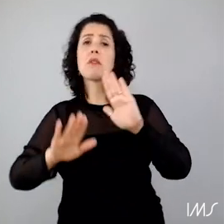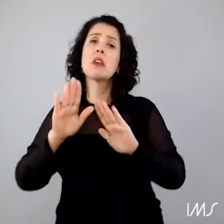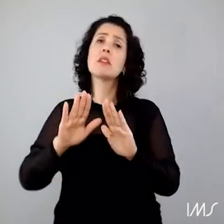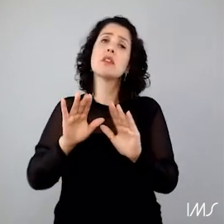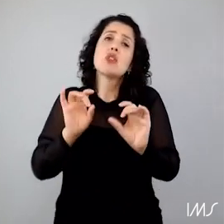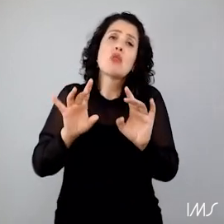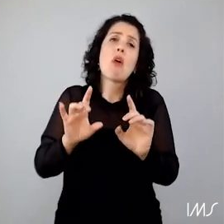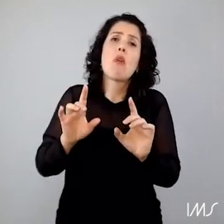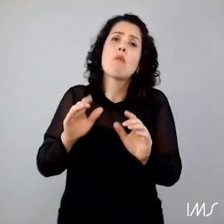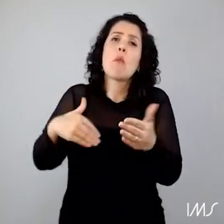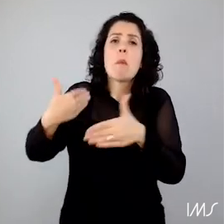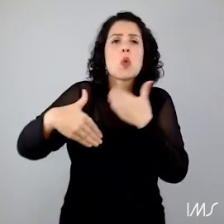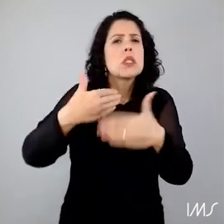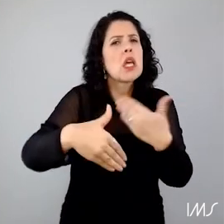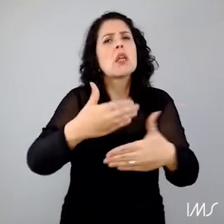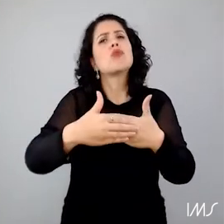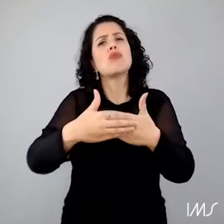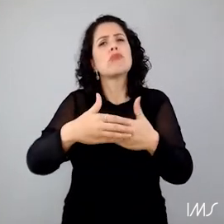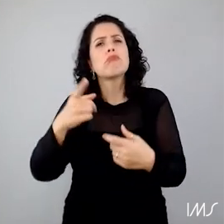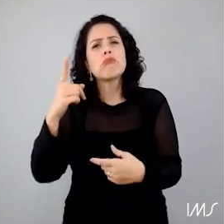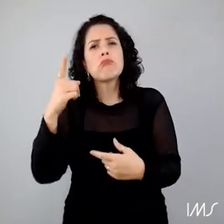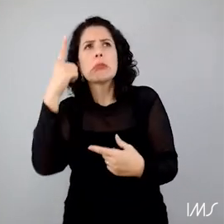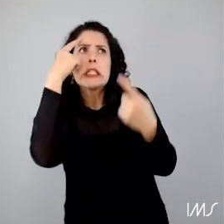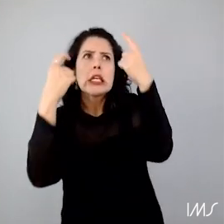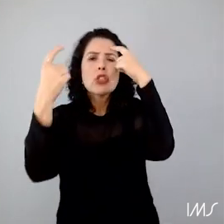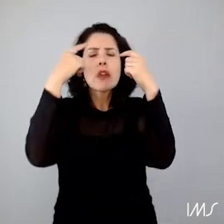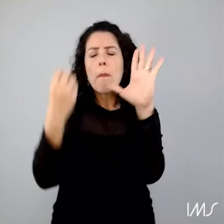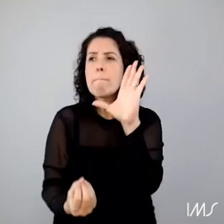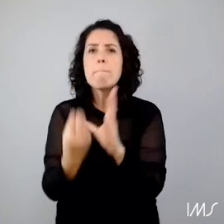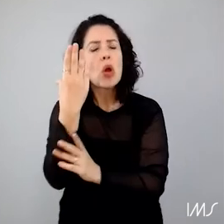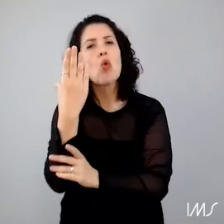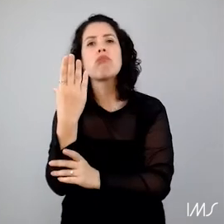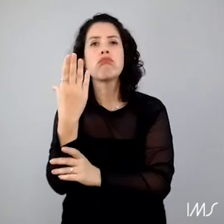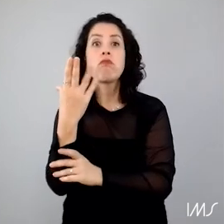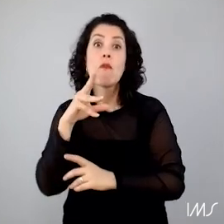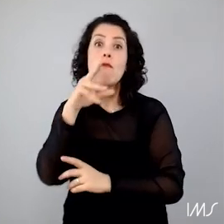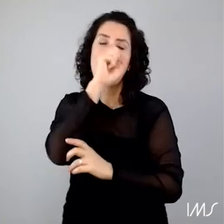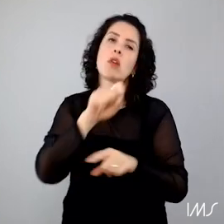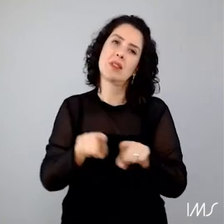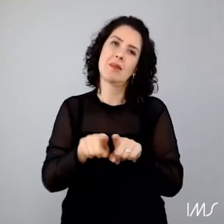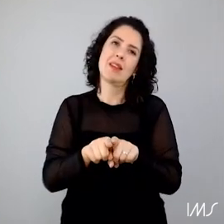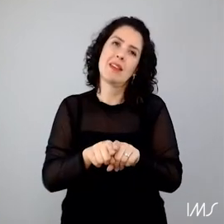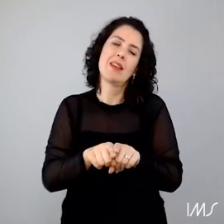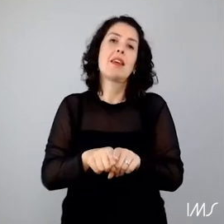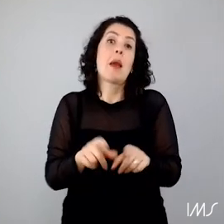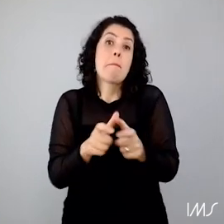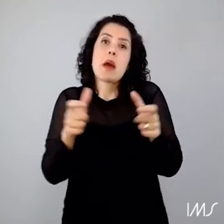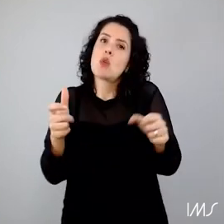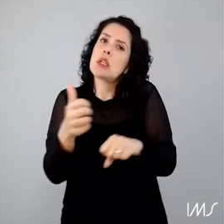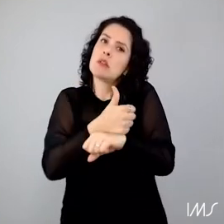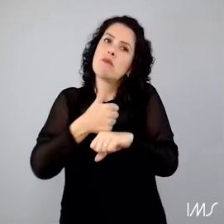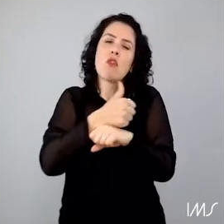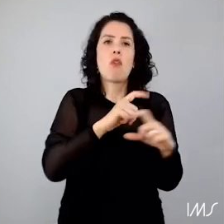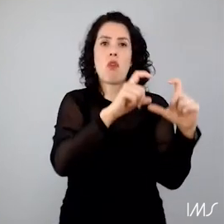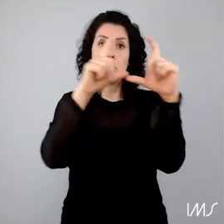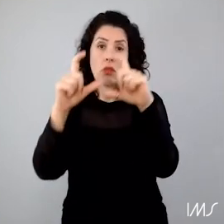artistas desejam, né, a sua permanência e longevidade, porque sabem que são conteúdos que